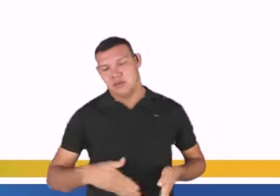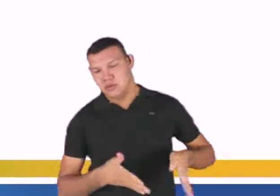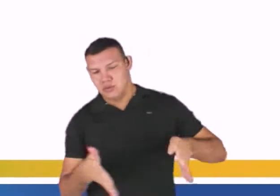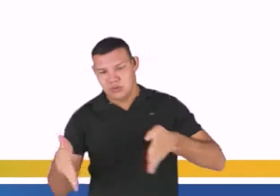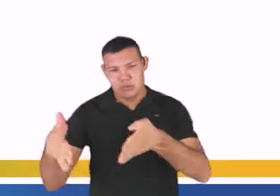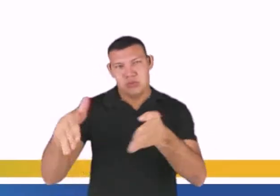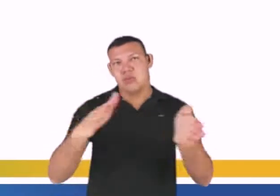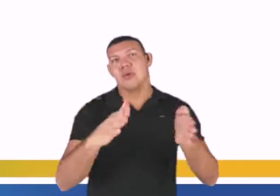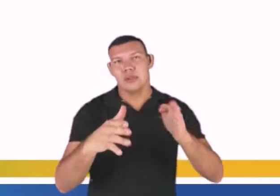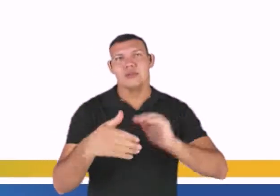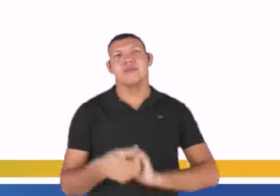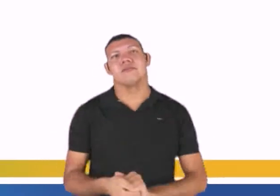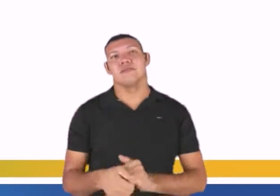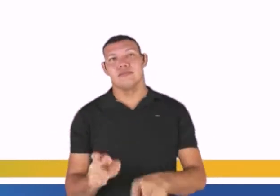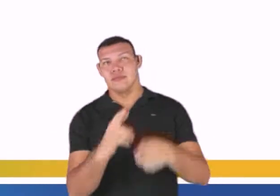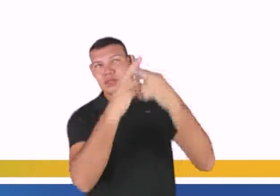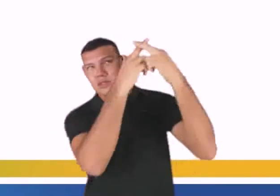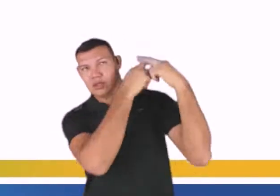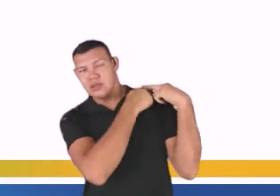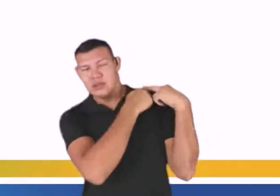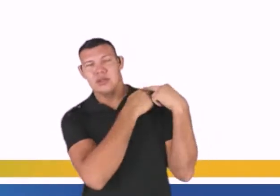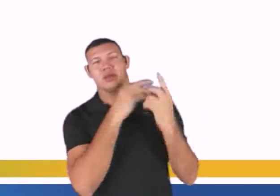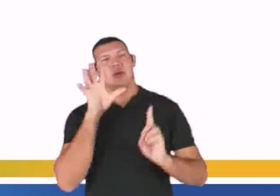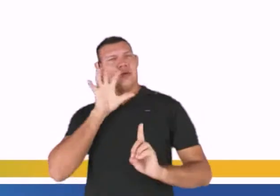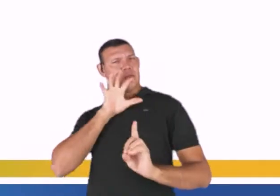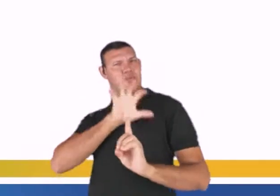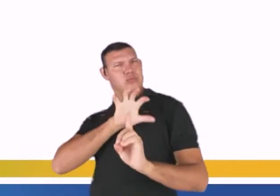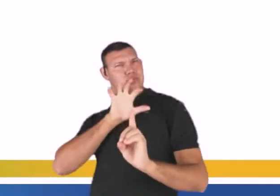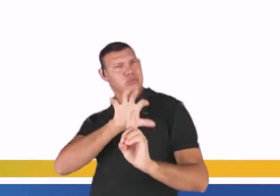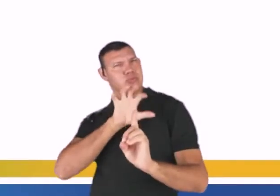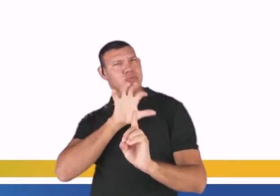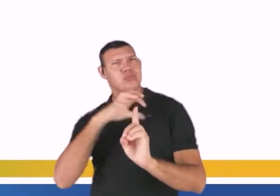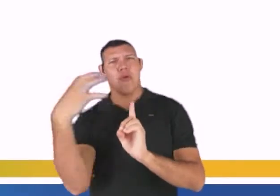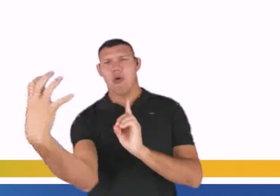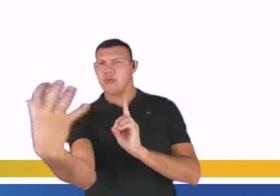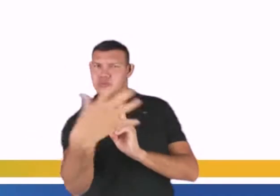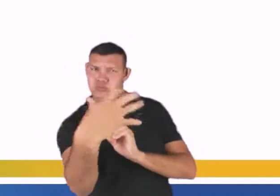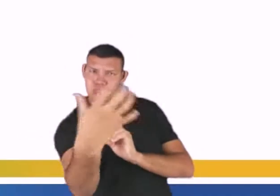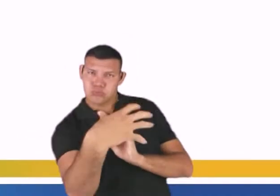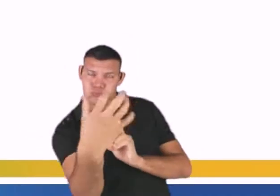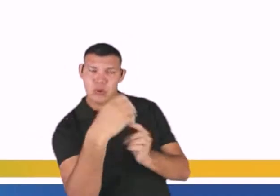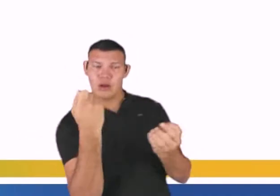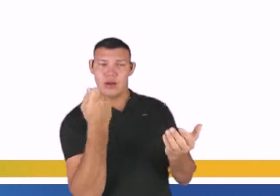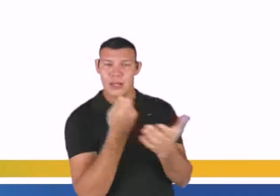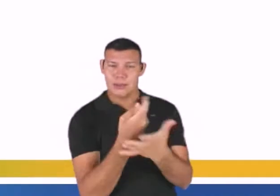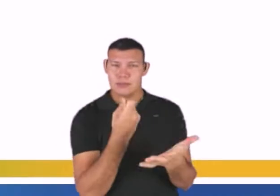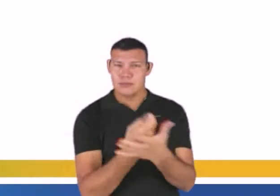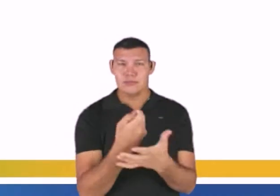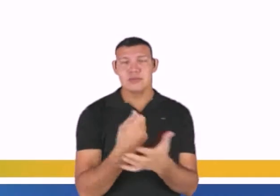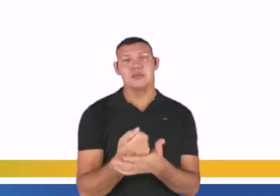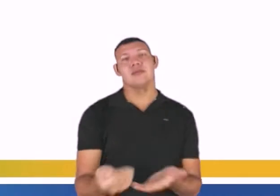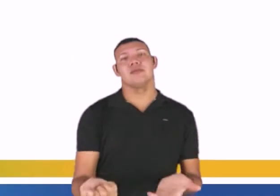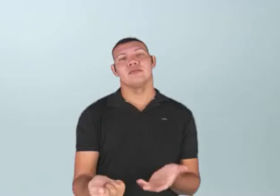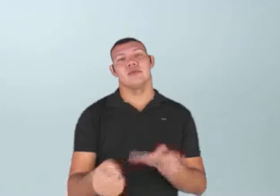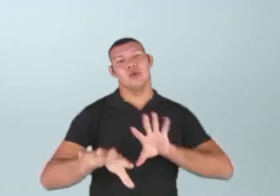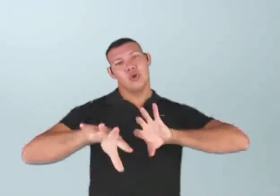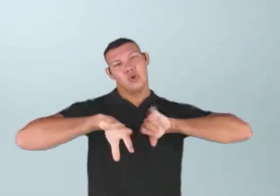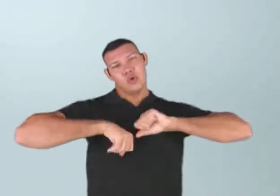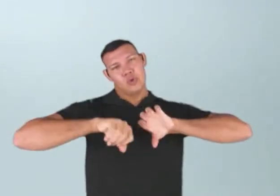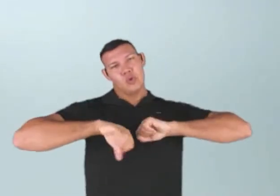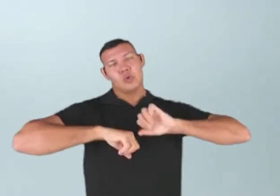sempre com a função de persuadir, convencer a compra, o consumo de um serviço ou de um